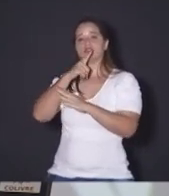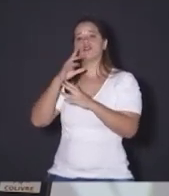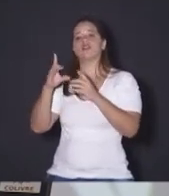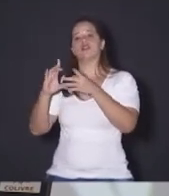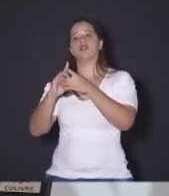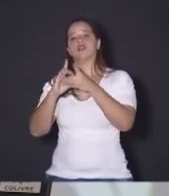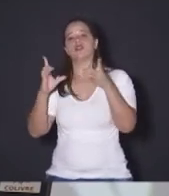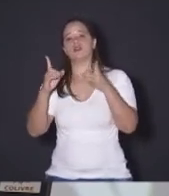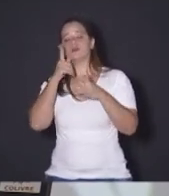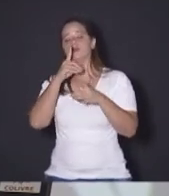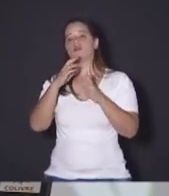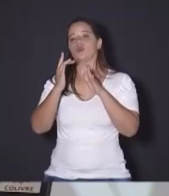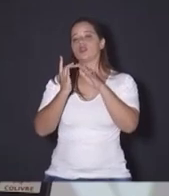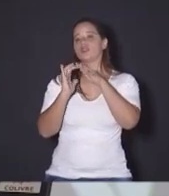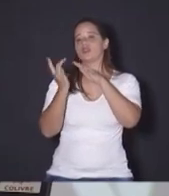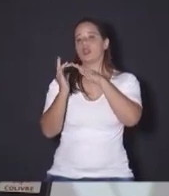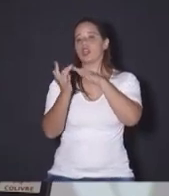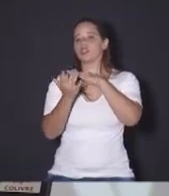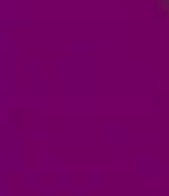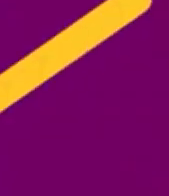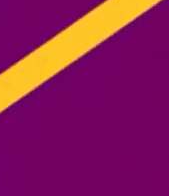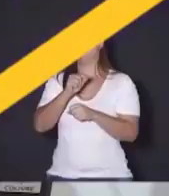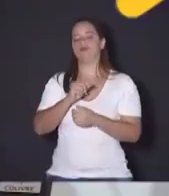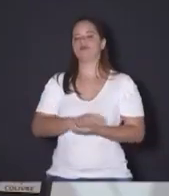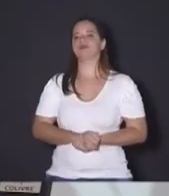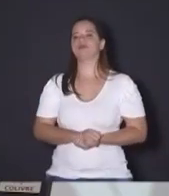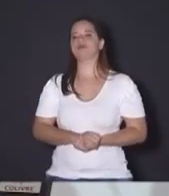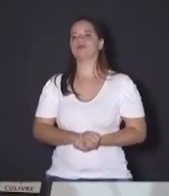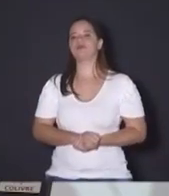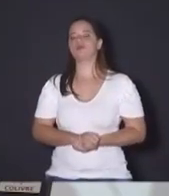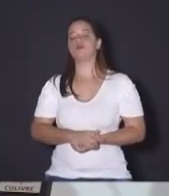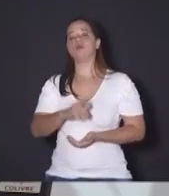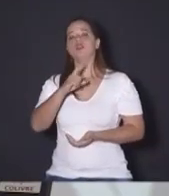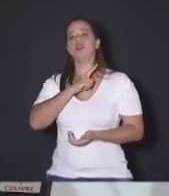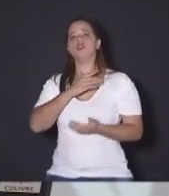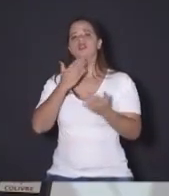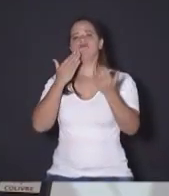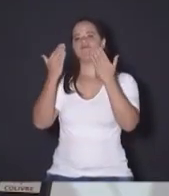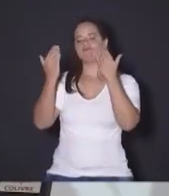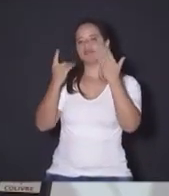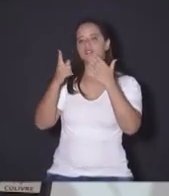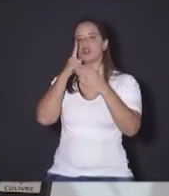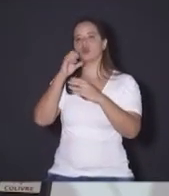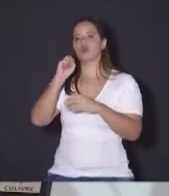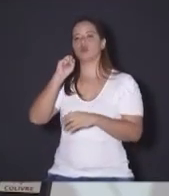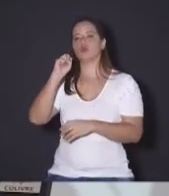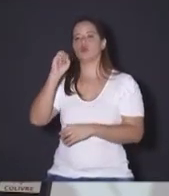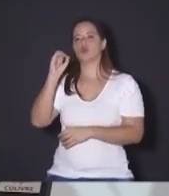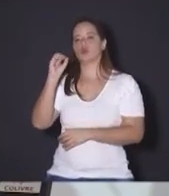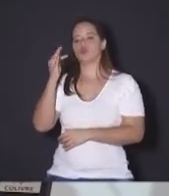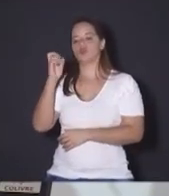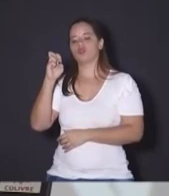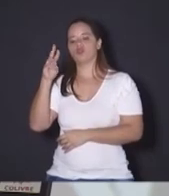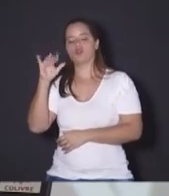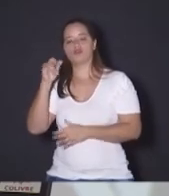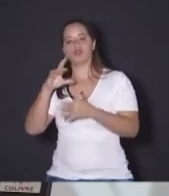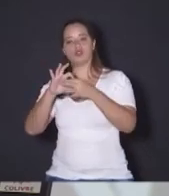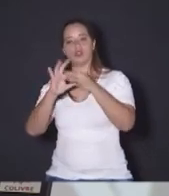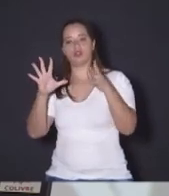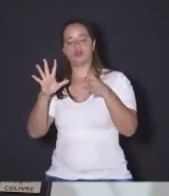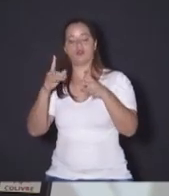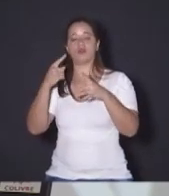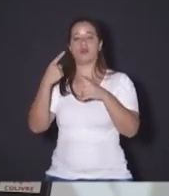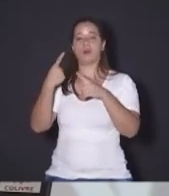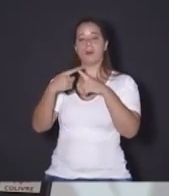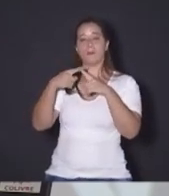da rede social onde a gente vive e isso tem muito a ver com o software livre porque através do software